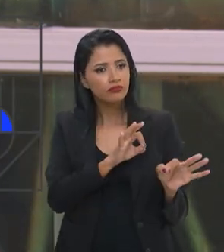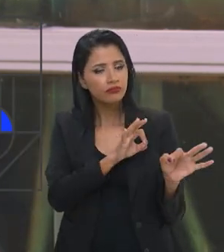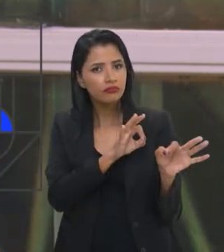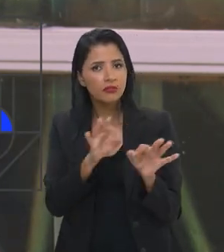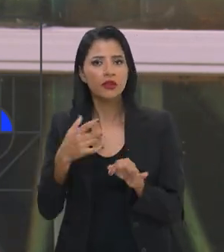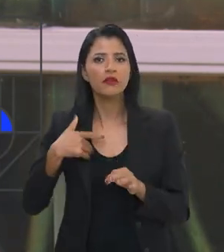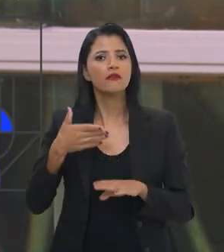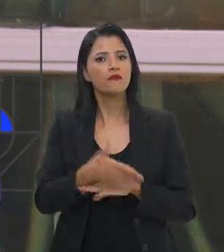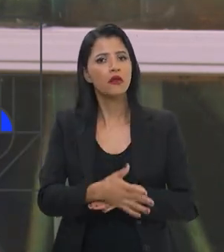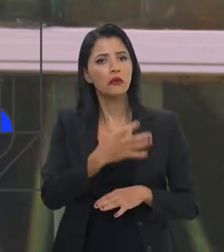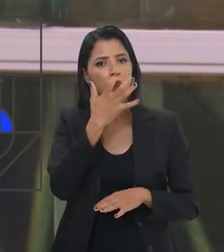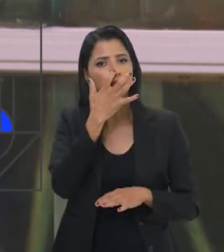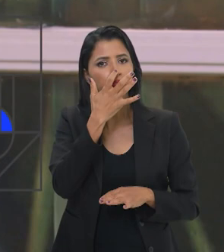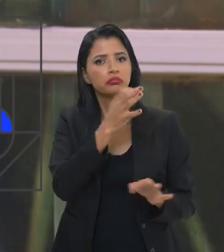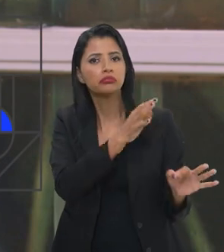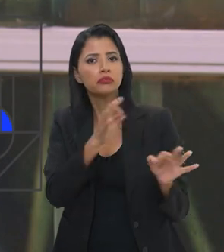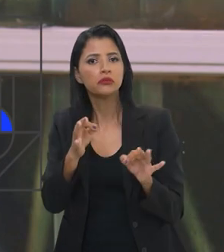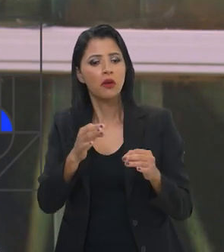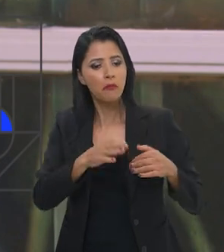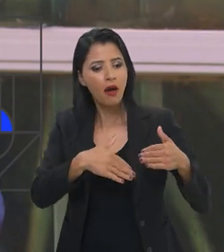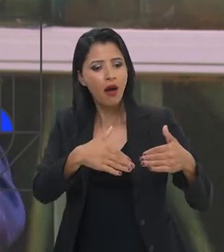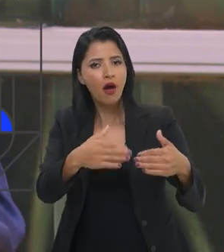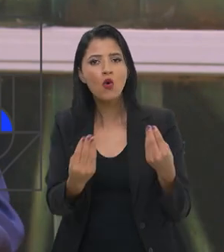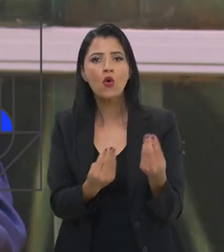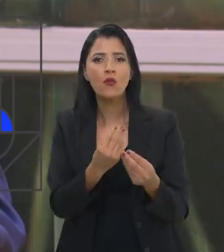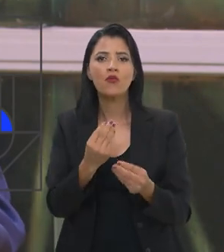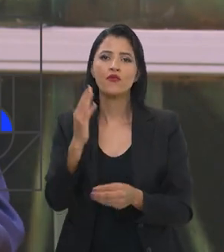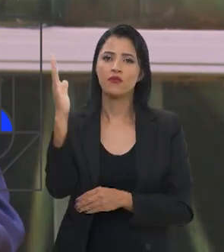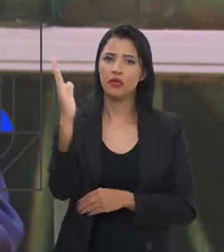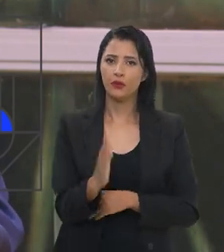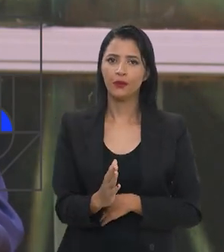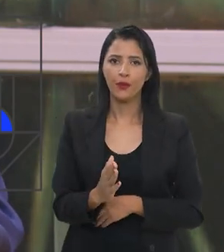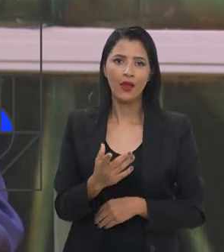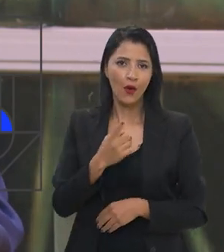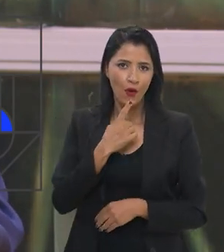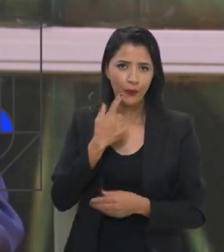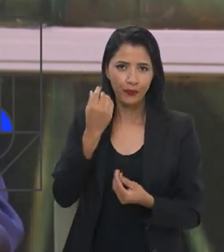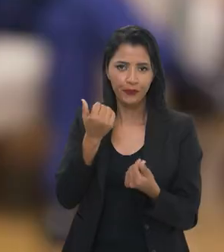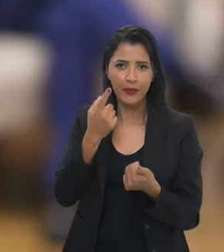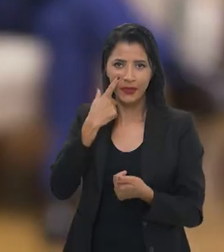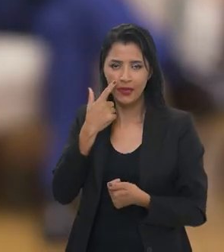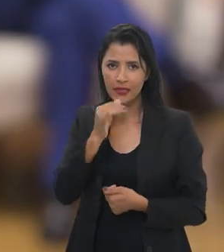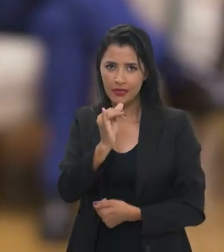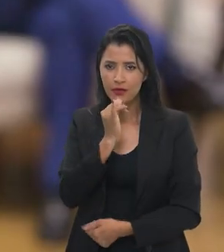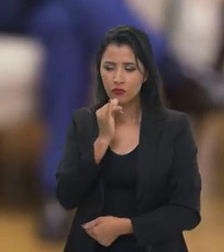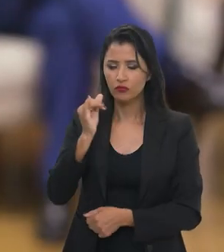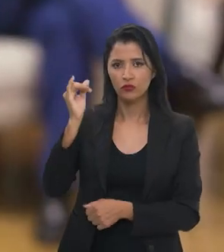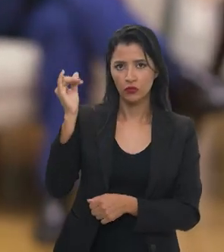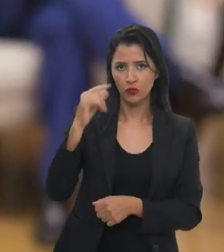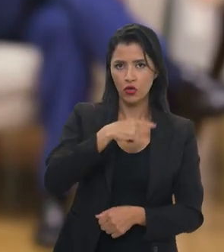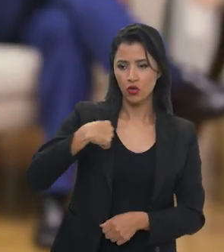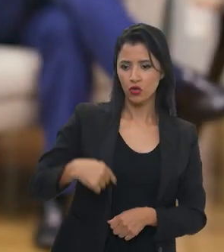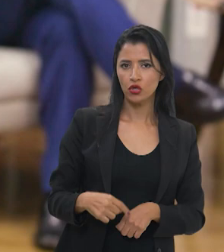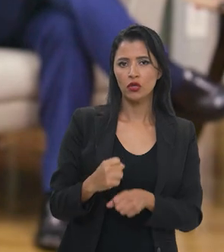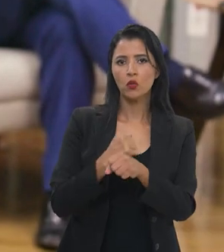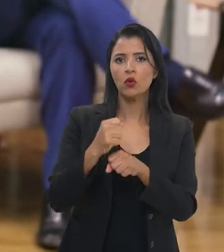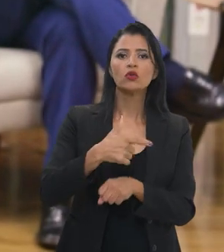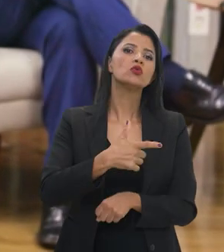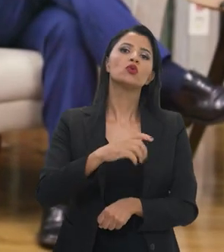caminharam na direção que foi o Brasil veja a própria China que eu citei em 2007